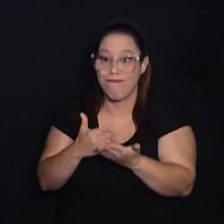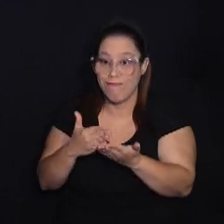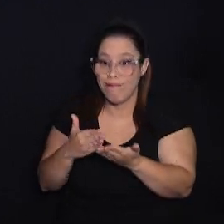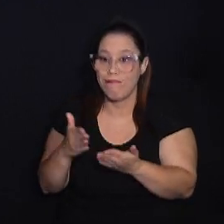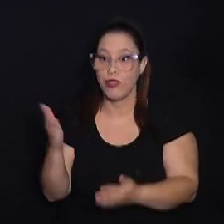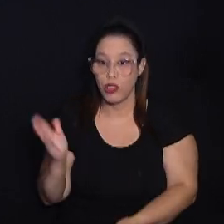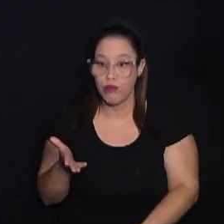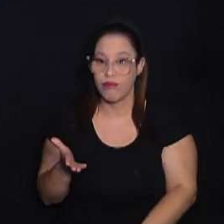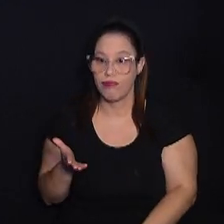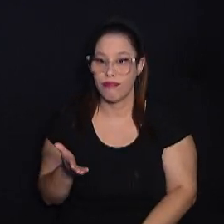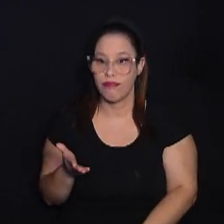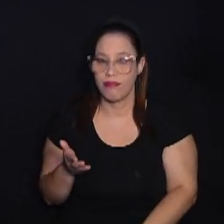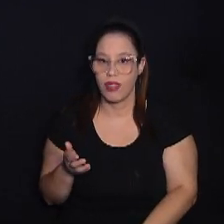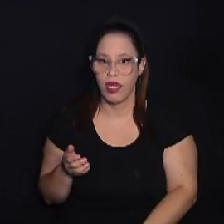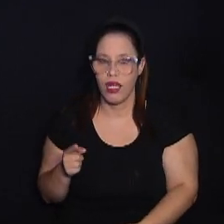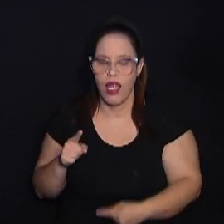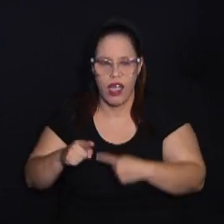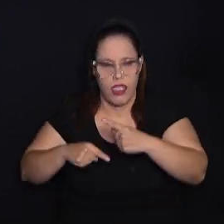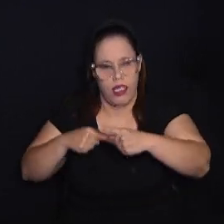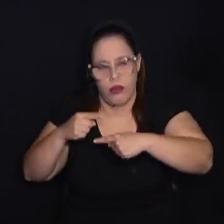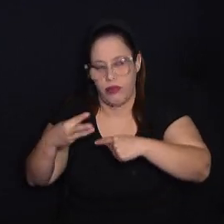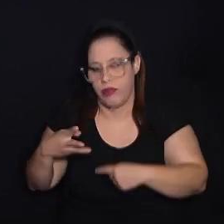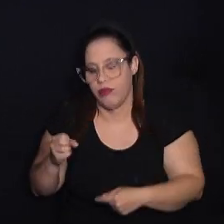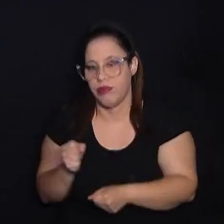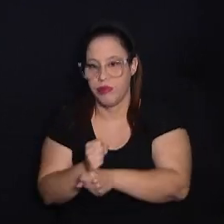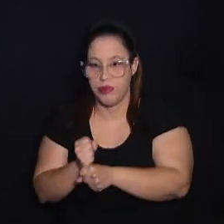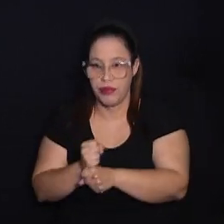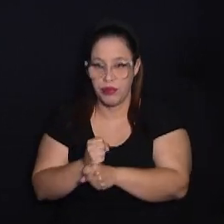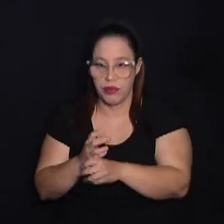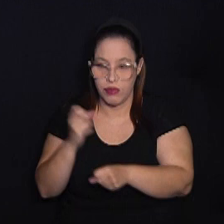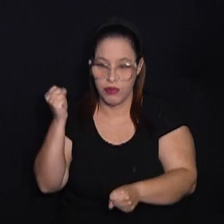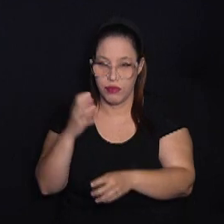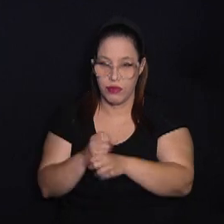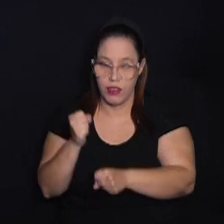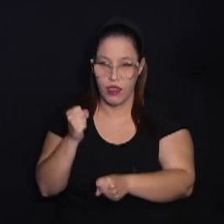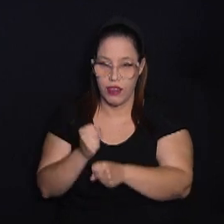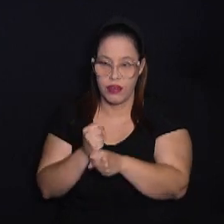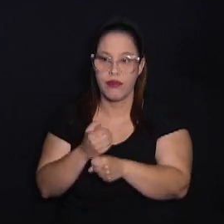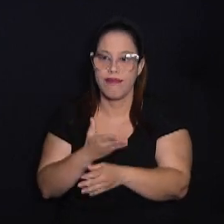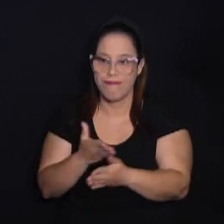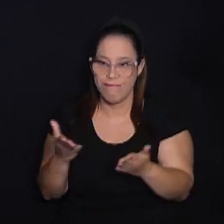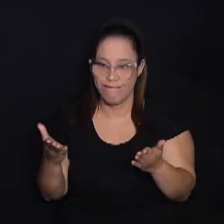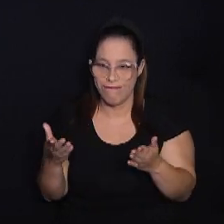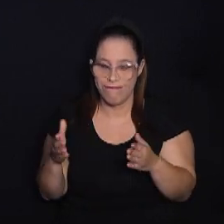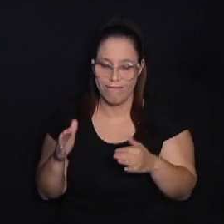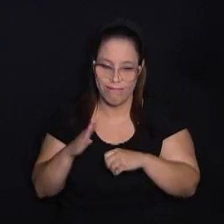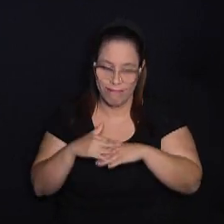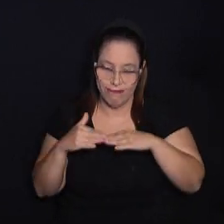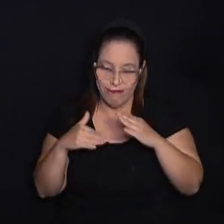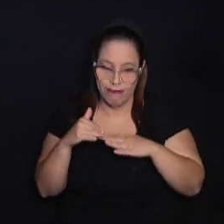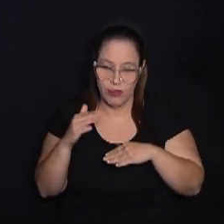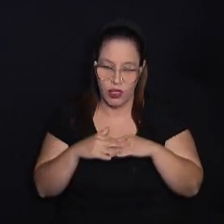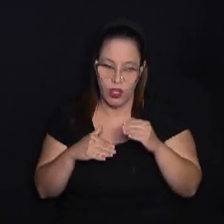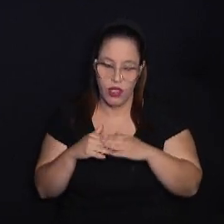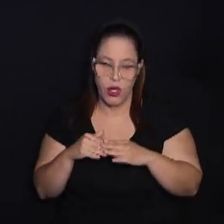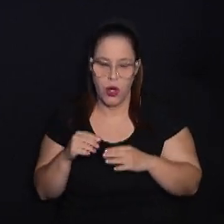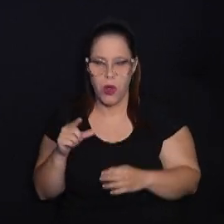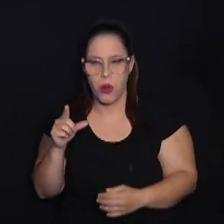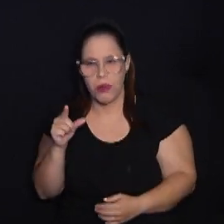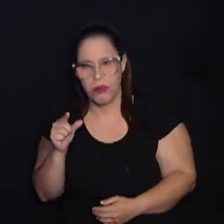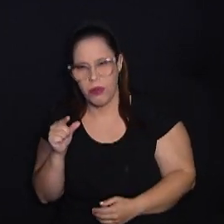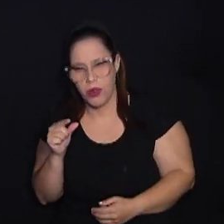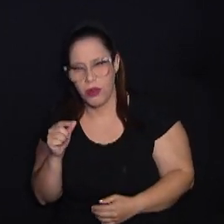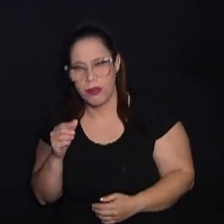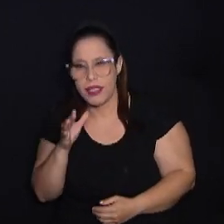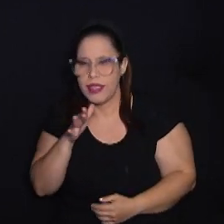Decorridos quase 30 anos de contabilidade, ainda estou na área, naturalmente, um pouco mais devagar